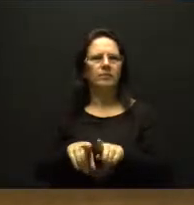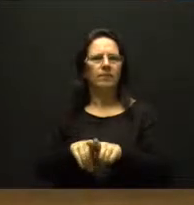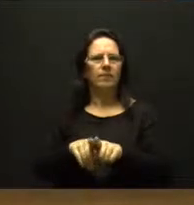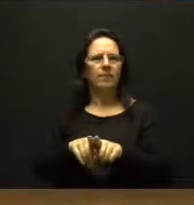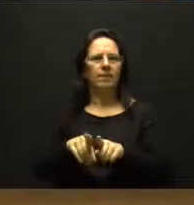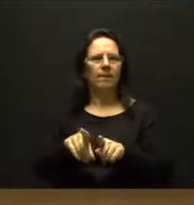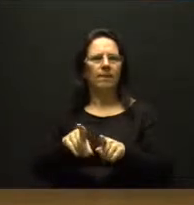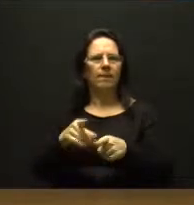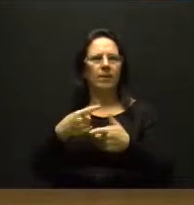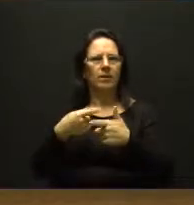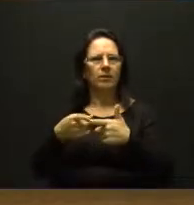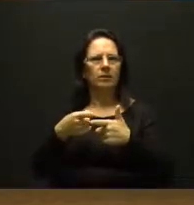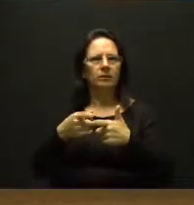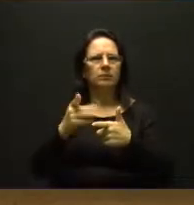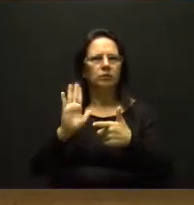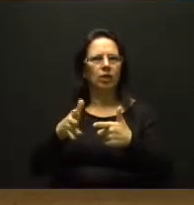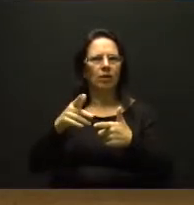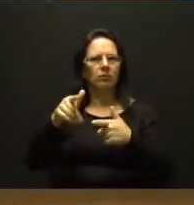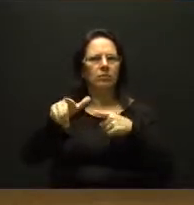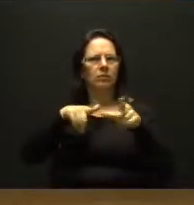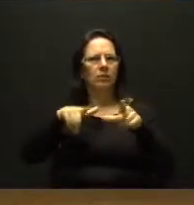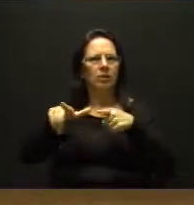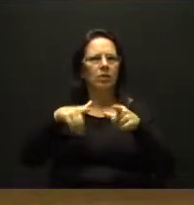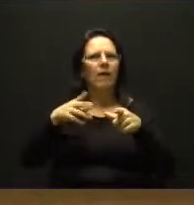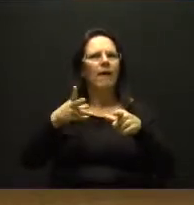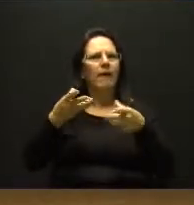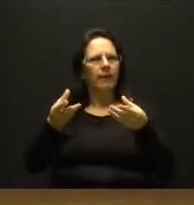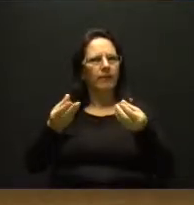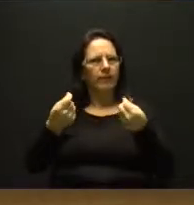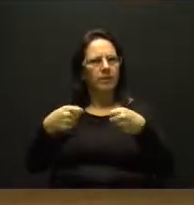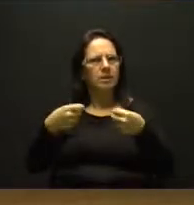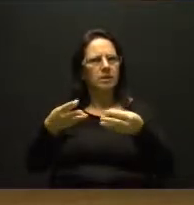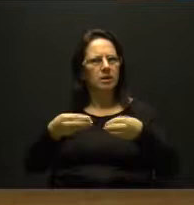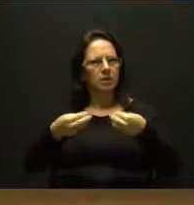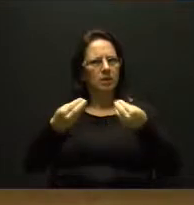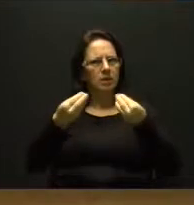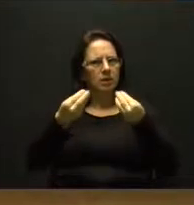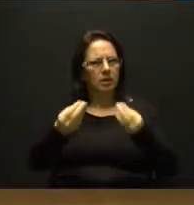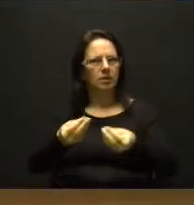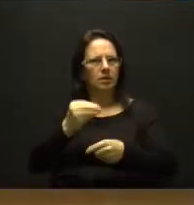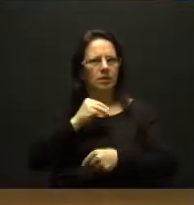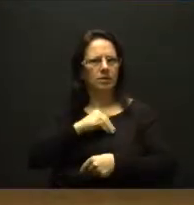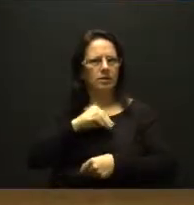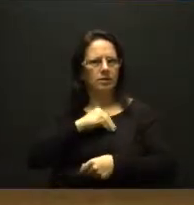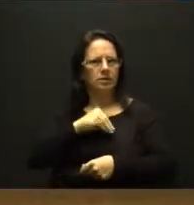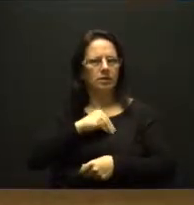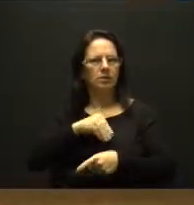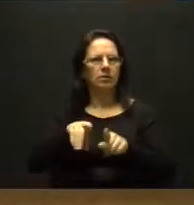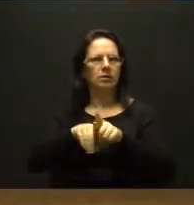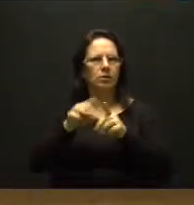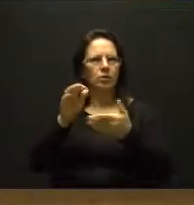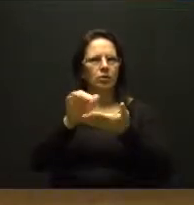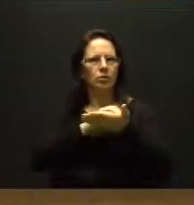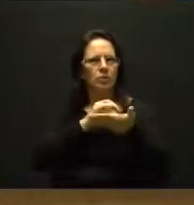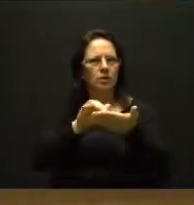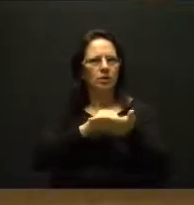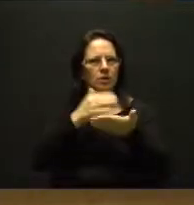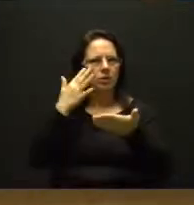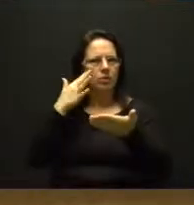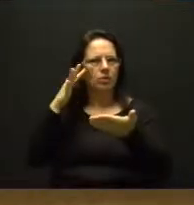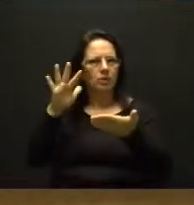por pessoas que trabalhavam em quem trabalha que receber então eu só peço que o secretário se atente nessa questão